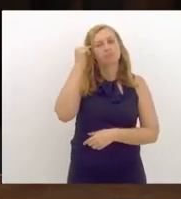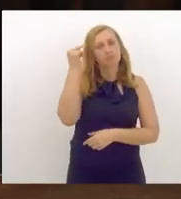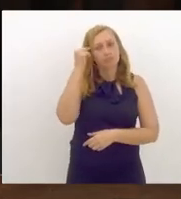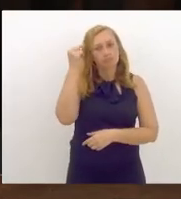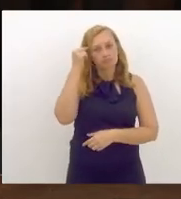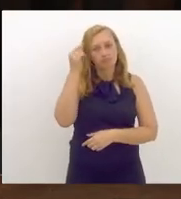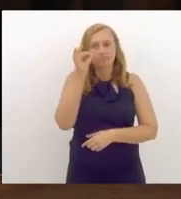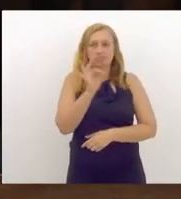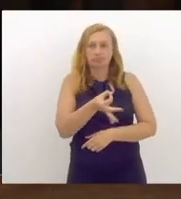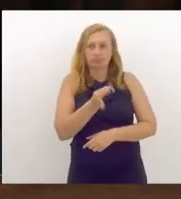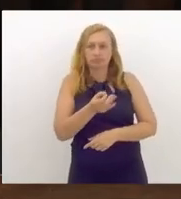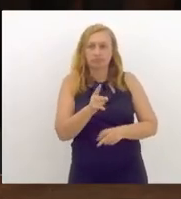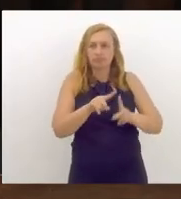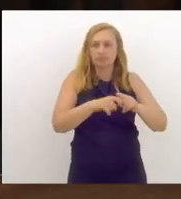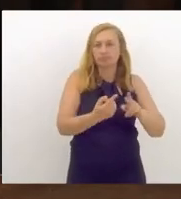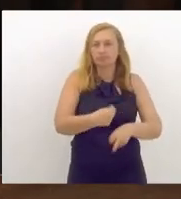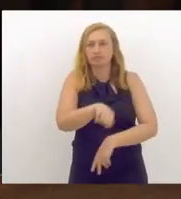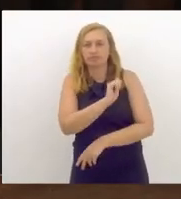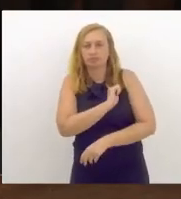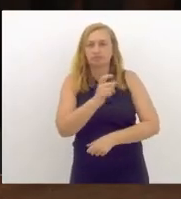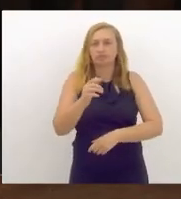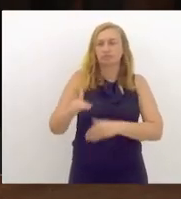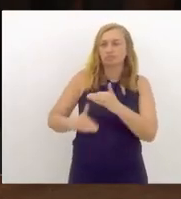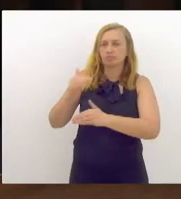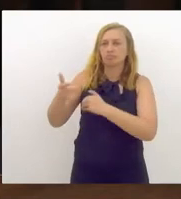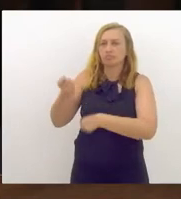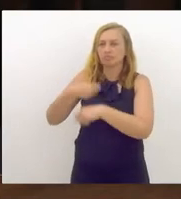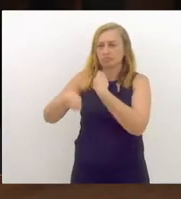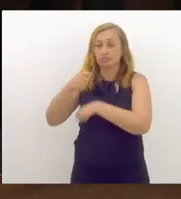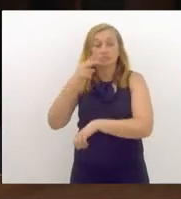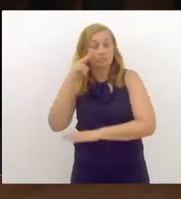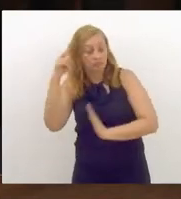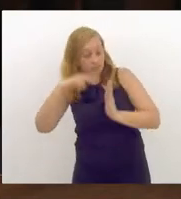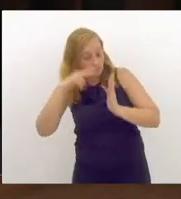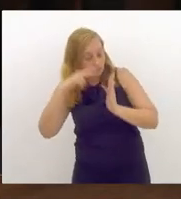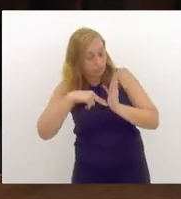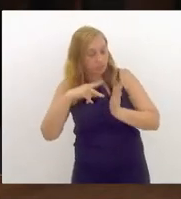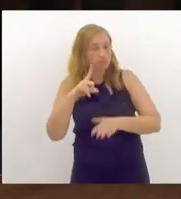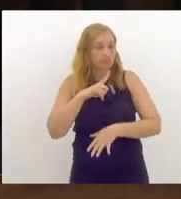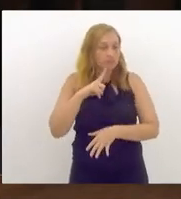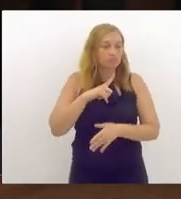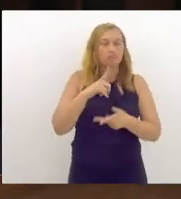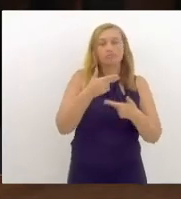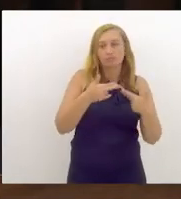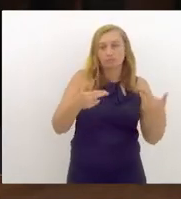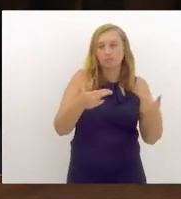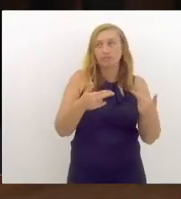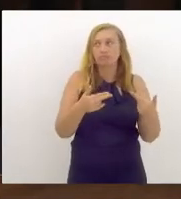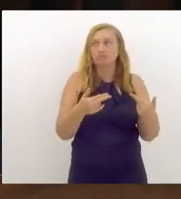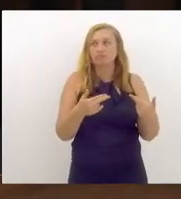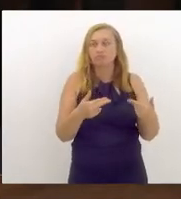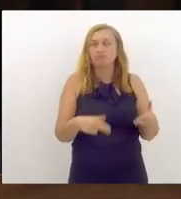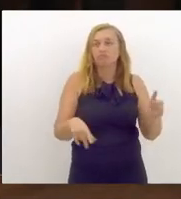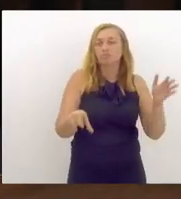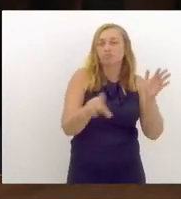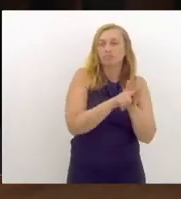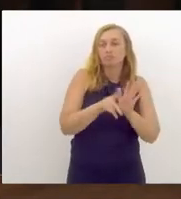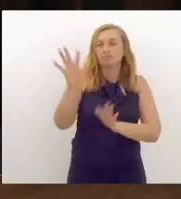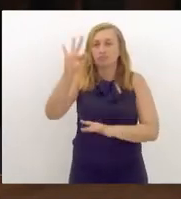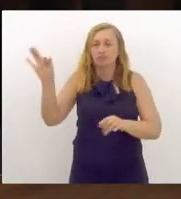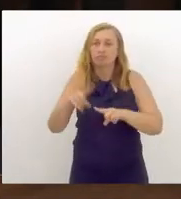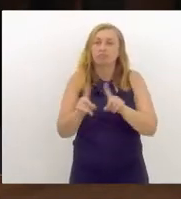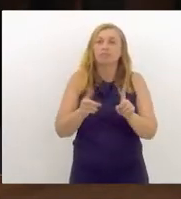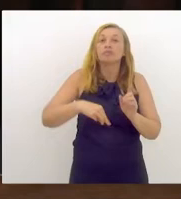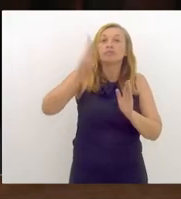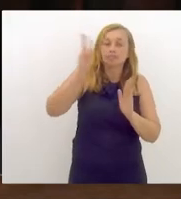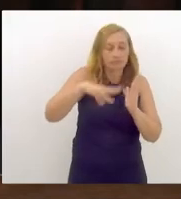ajuste fiscal com o desenvolvimento econômico quem lê o plano Claro tem as partes que são imposições vindas da lei federal Mas